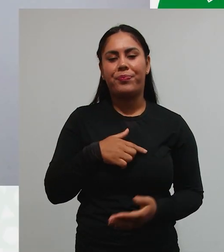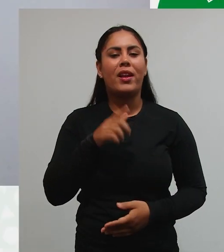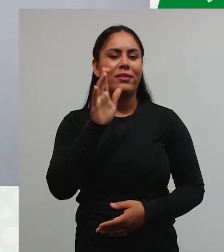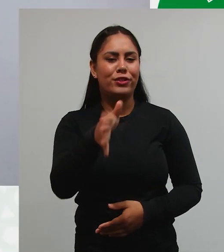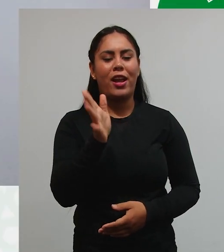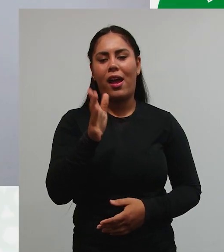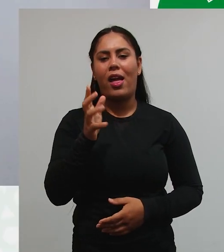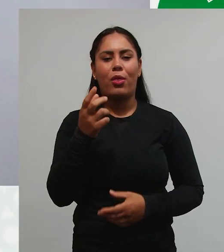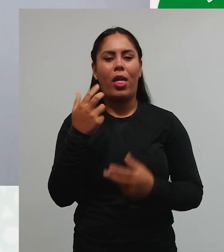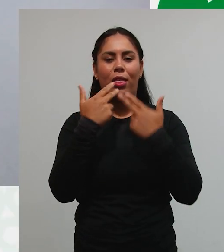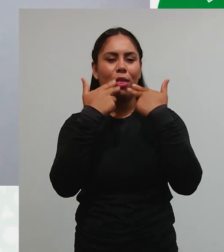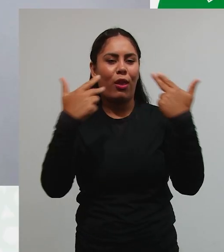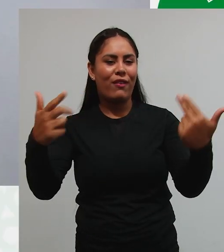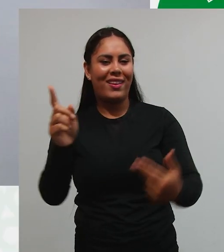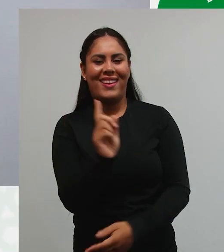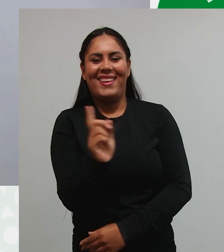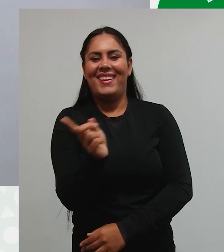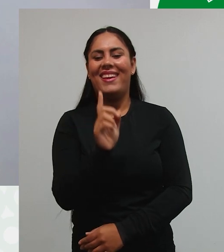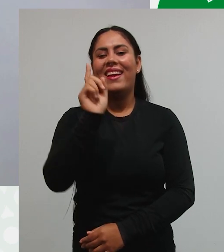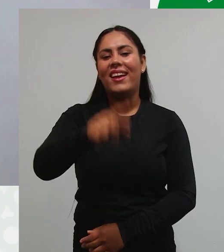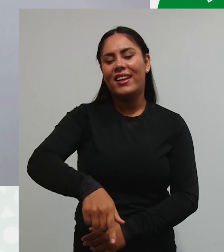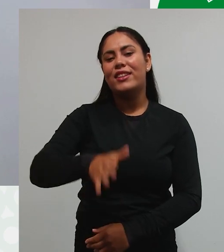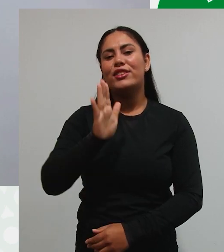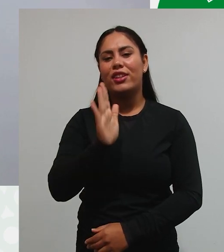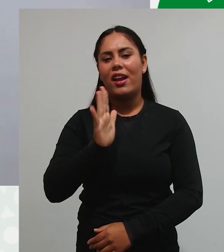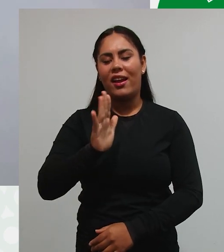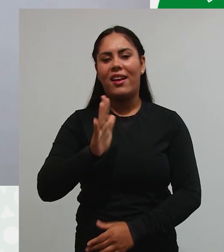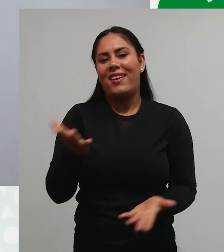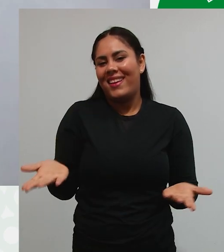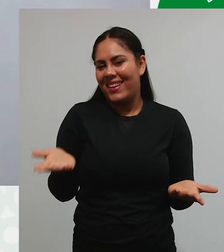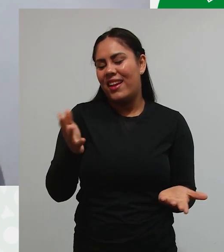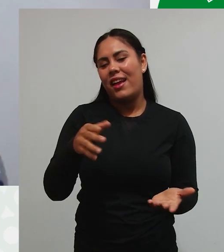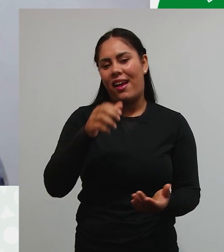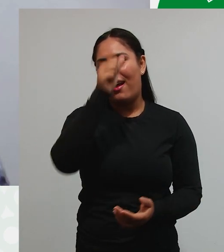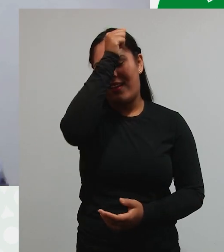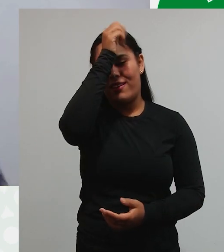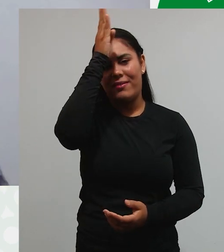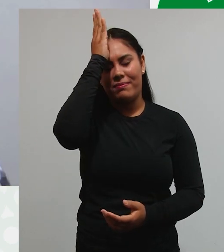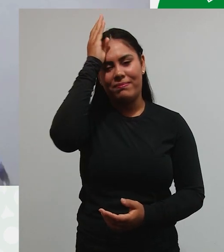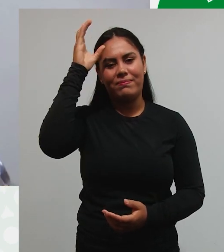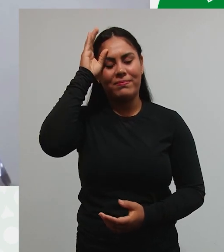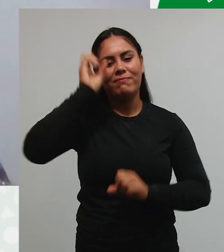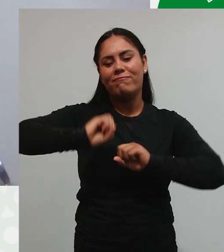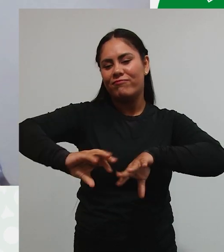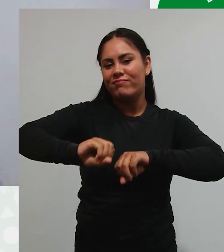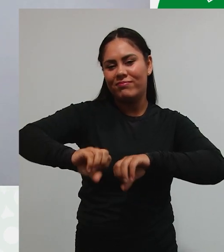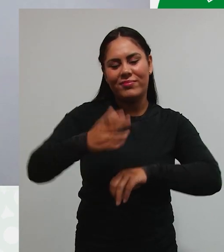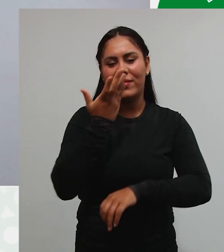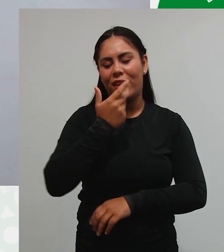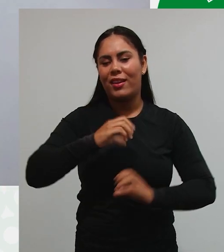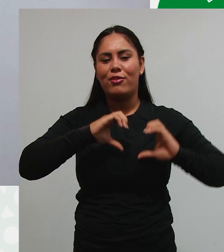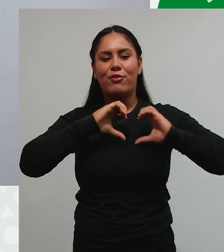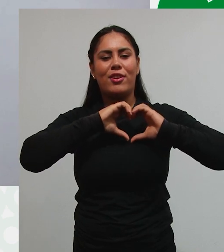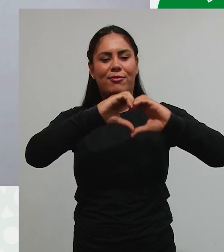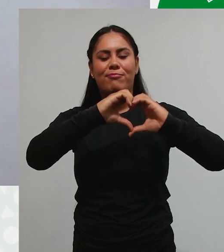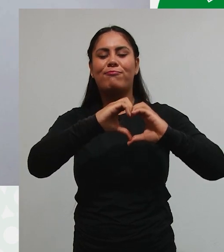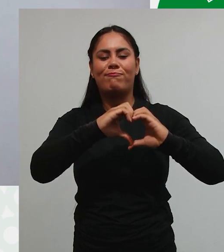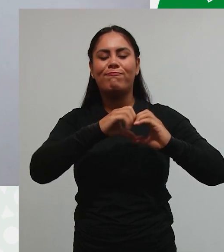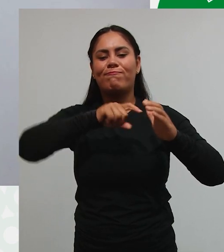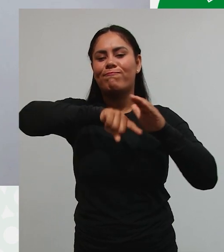Em que funções? Quais as funções que você já exerceu? E, dentre todas, qual que é aquela que tem um cantinho no